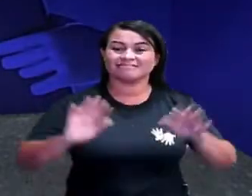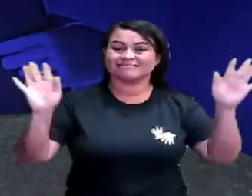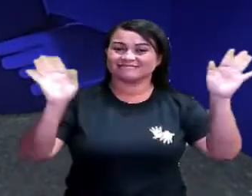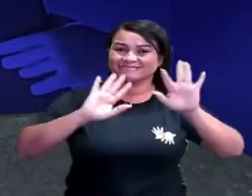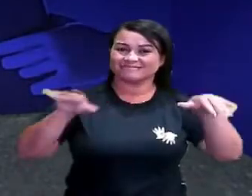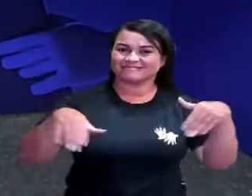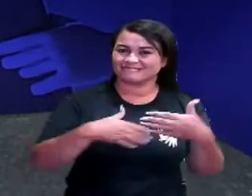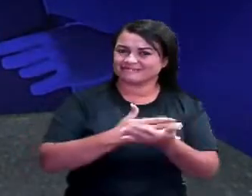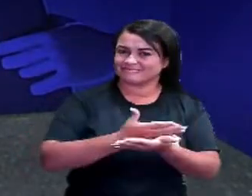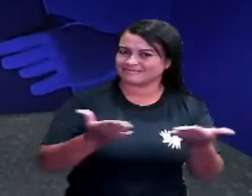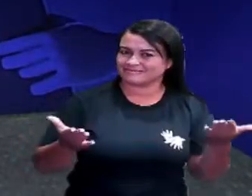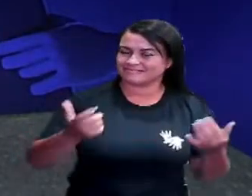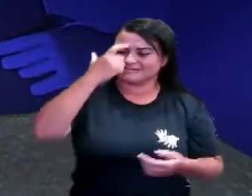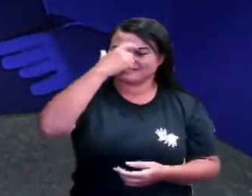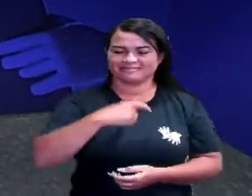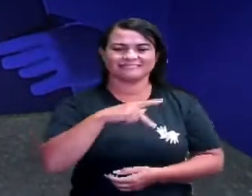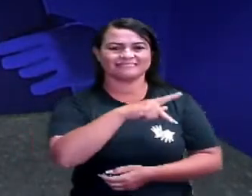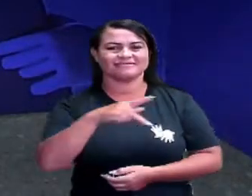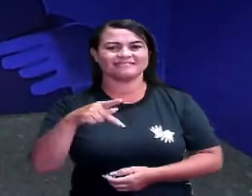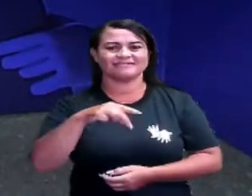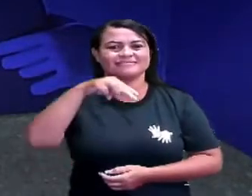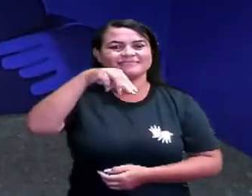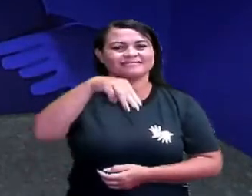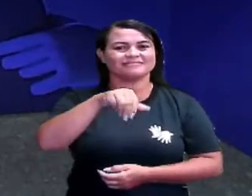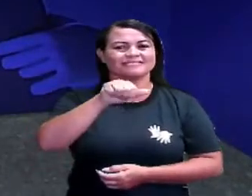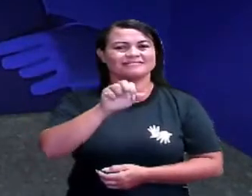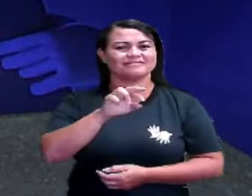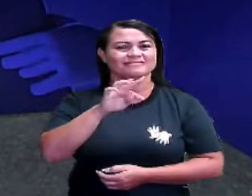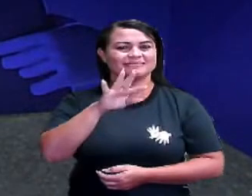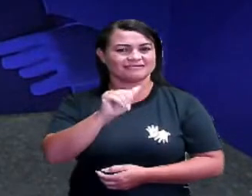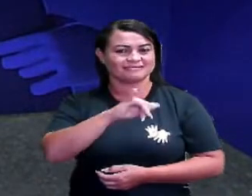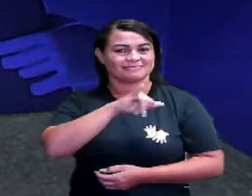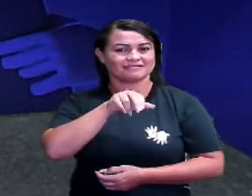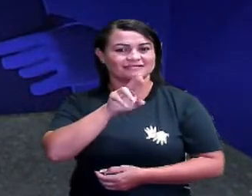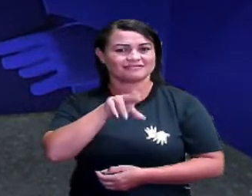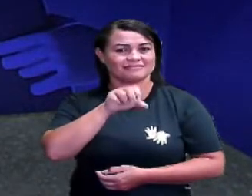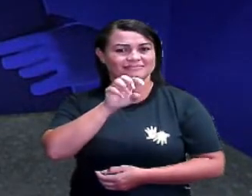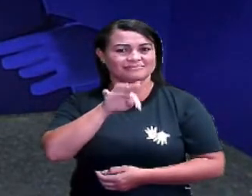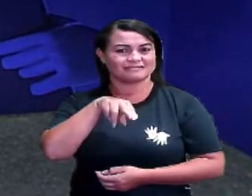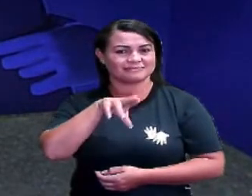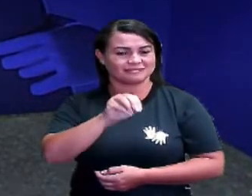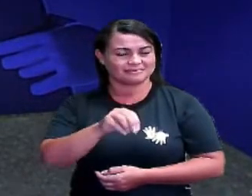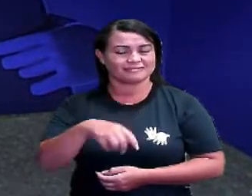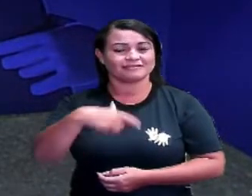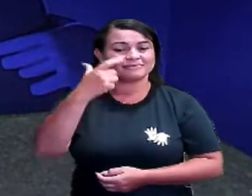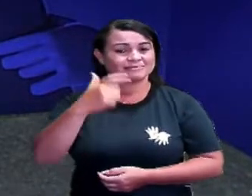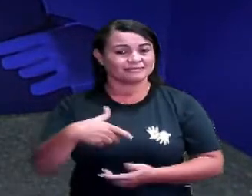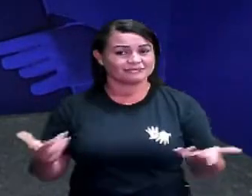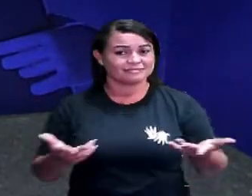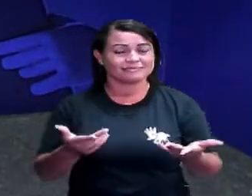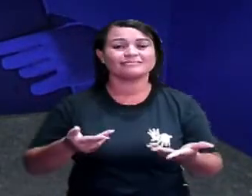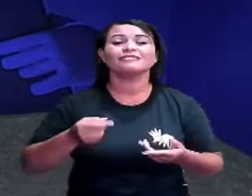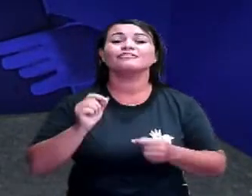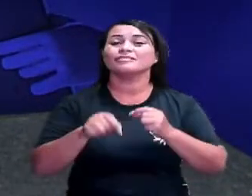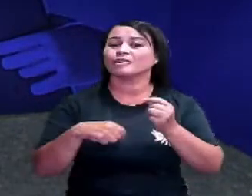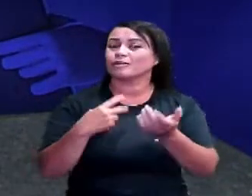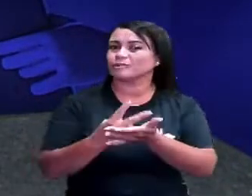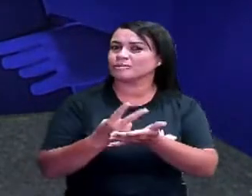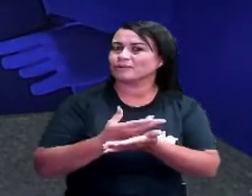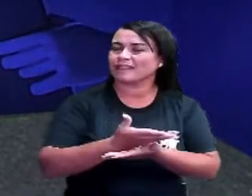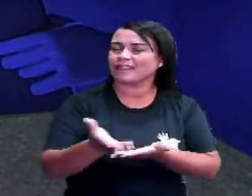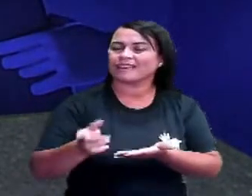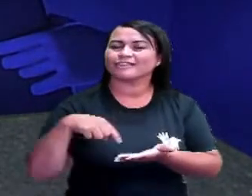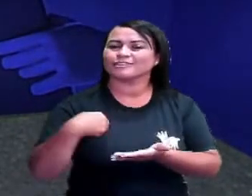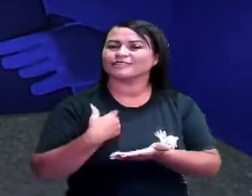Olá, turma! Eu sou a professora Marta Justino e vamos dar continuidade às nossas aulas de língua